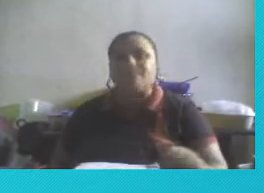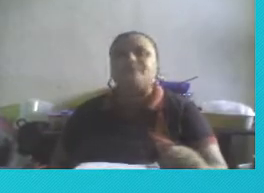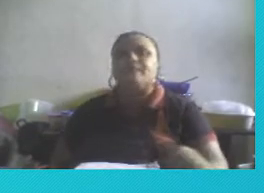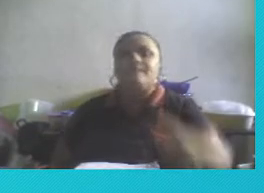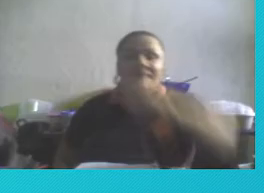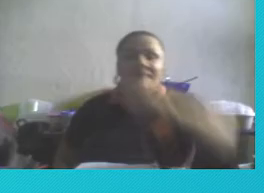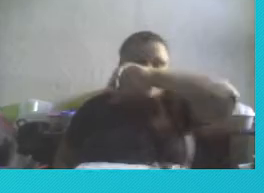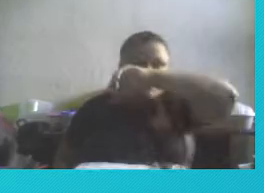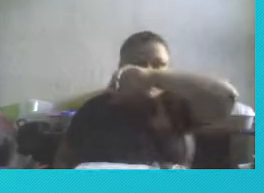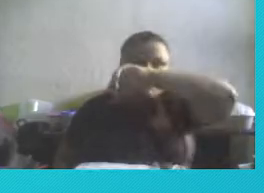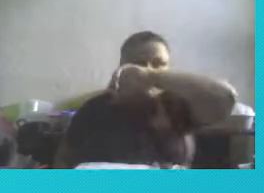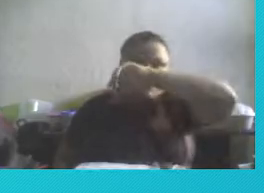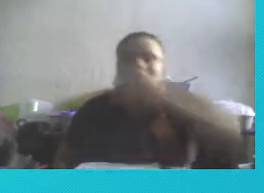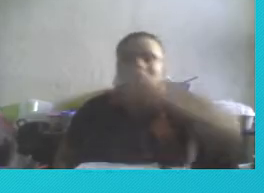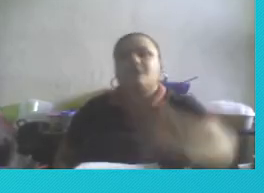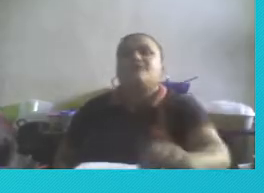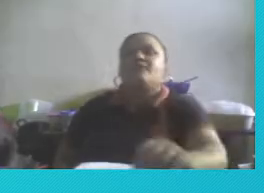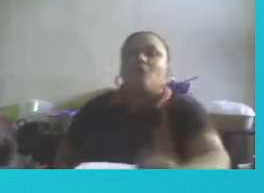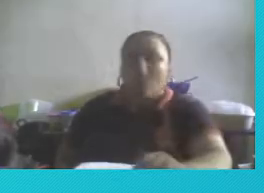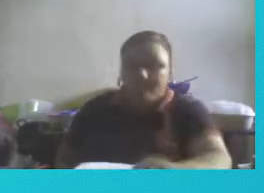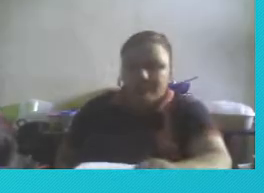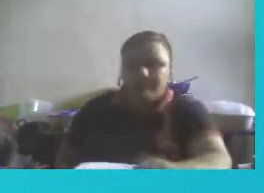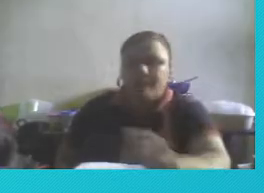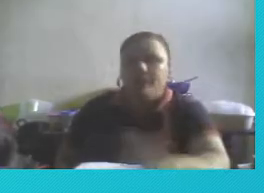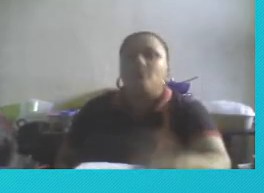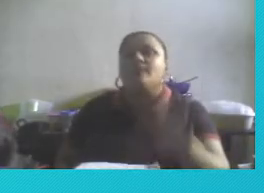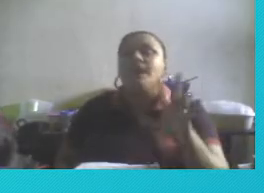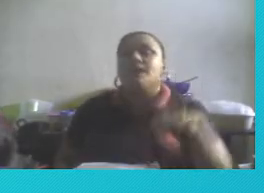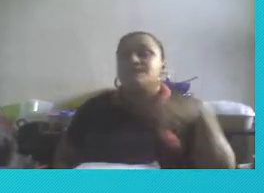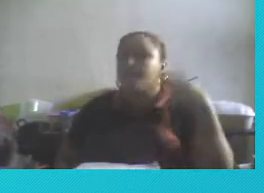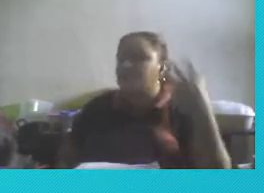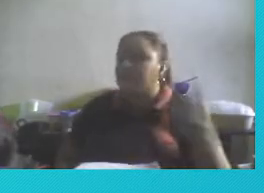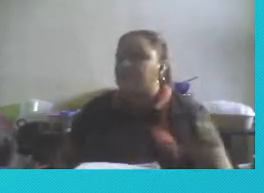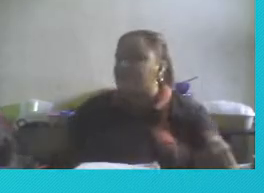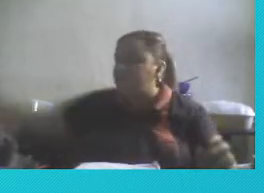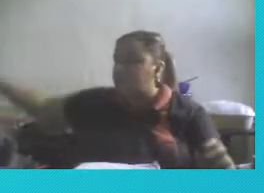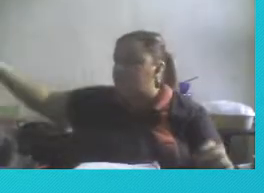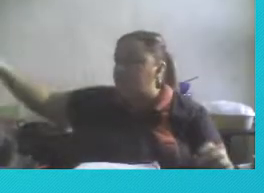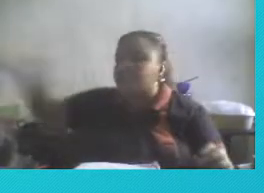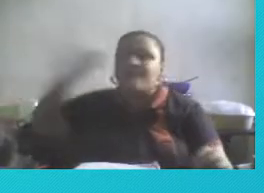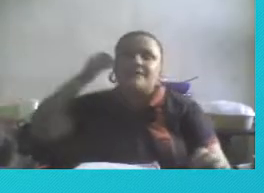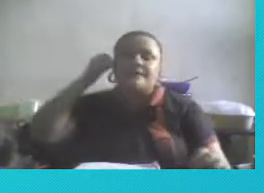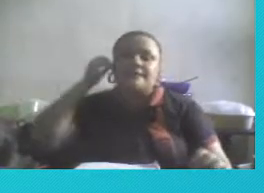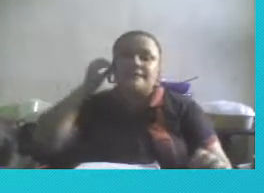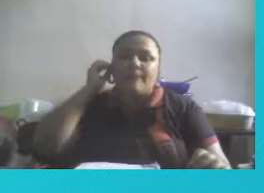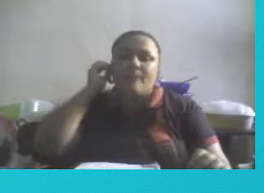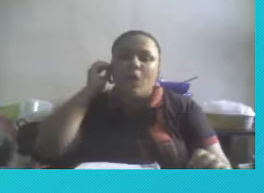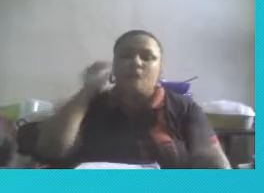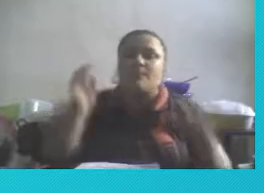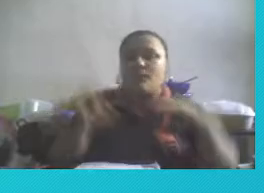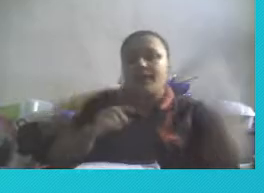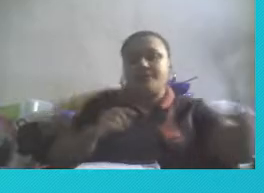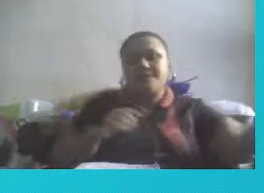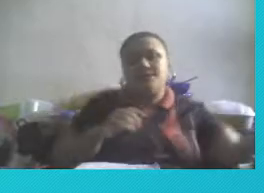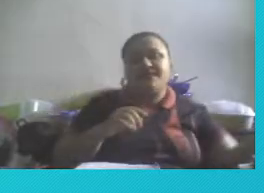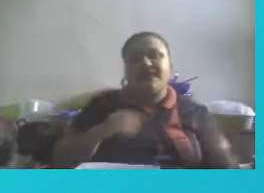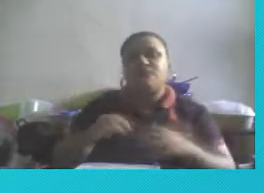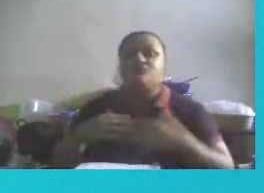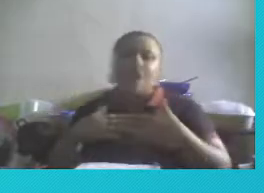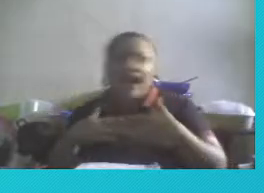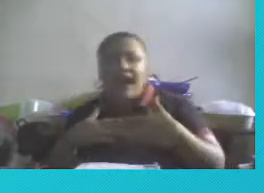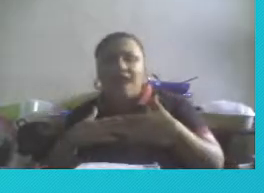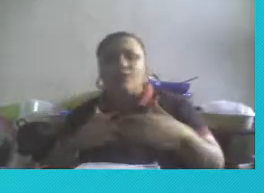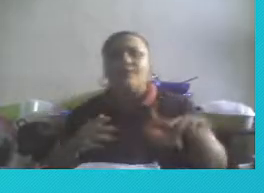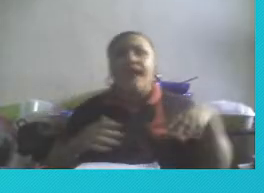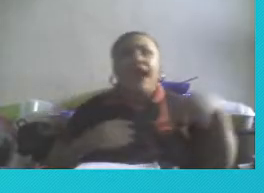tá? Mesmo estando de máscara, cobre, tá bom? Se puder higienizar as maçanetas da porta, porque às vezes vem o entregador